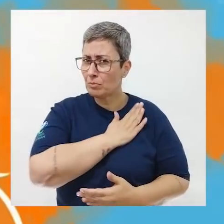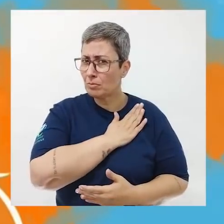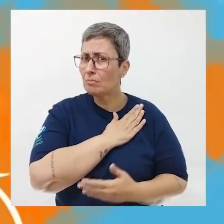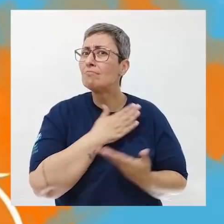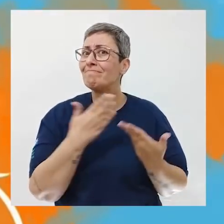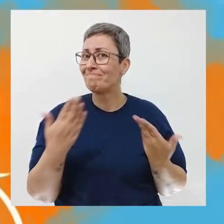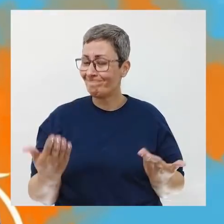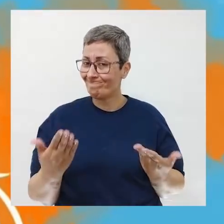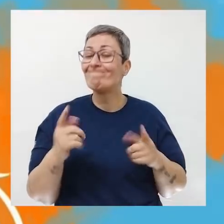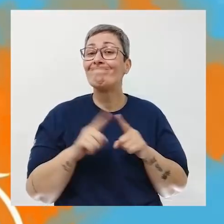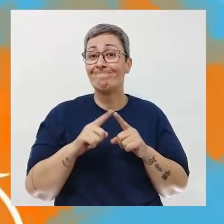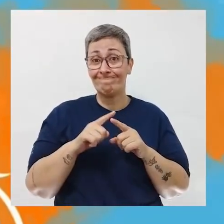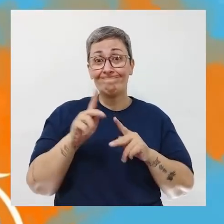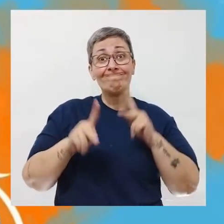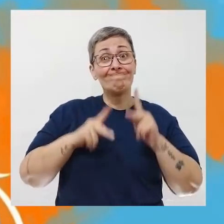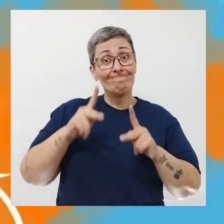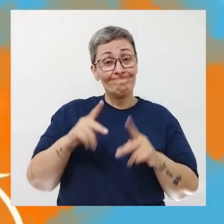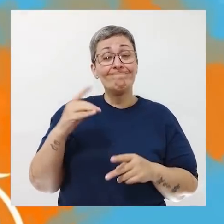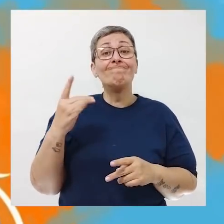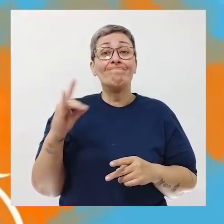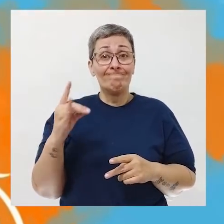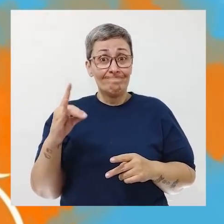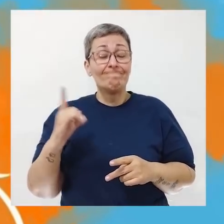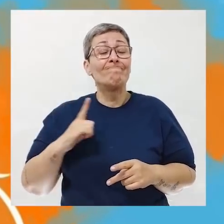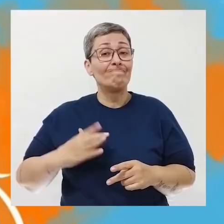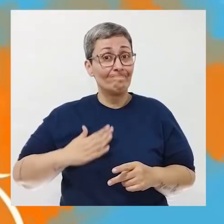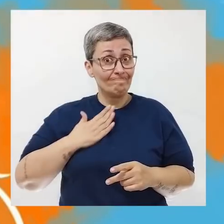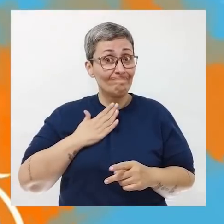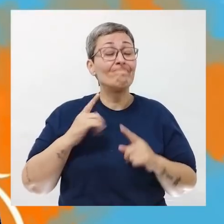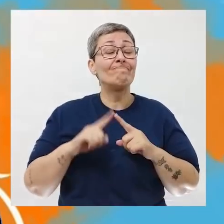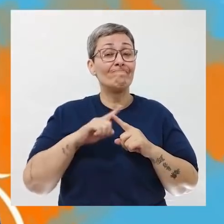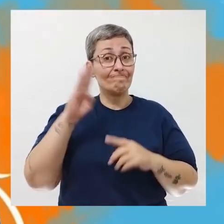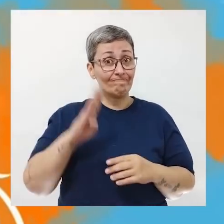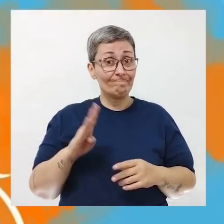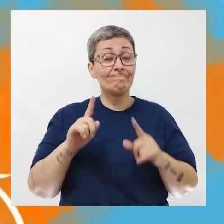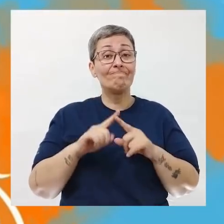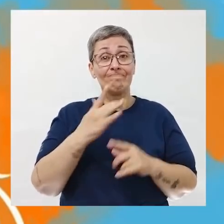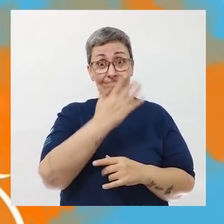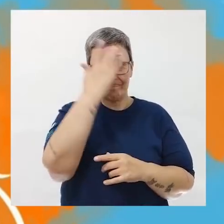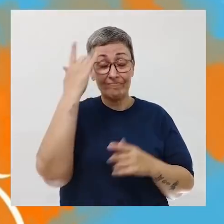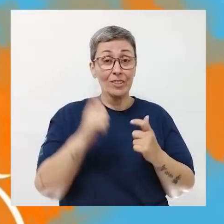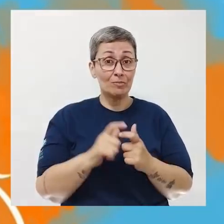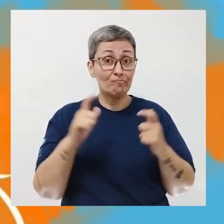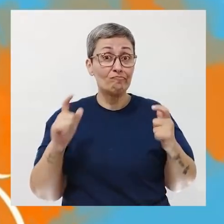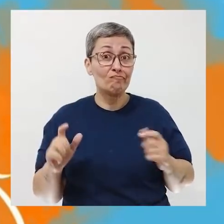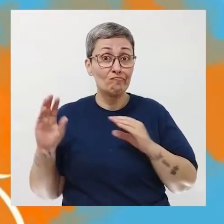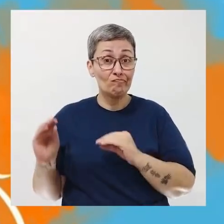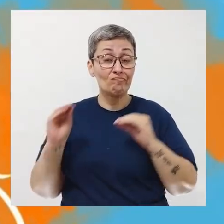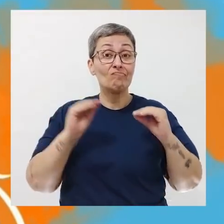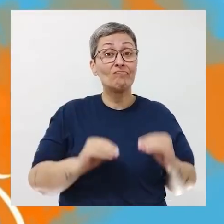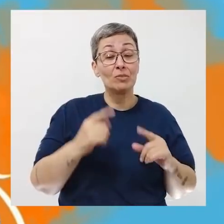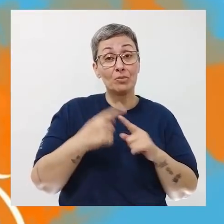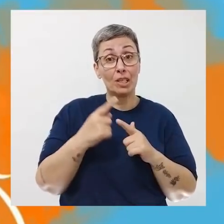preconceito? O povo boliviano também sofre muito preconceito no Brasil. Essas pessoas que na sua maioria vieram para o